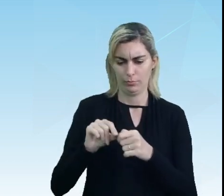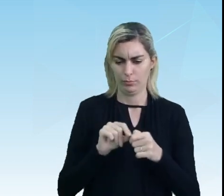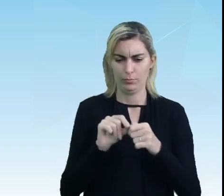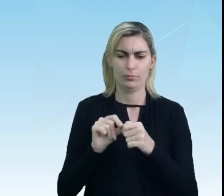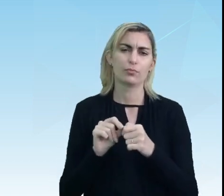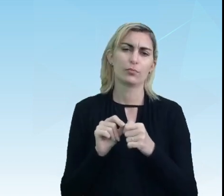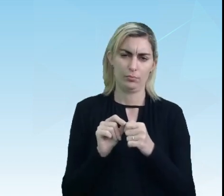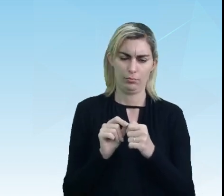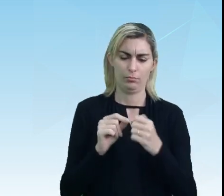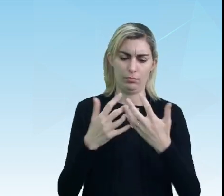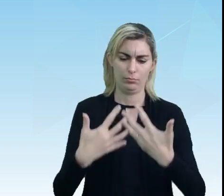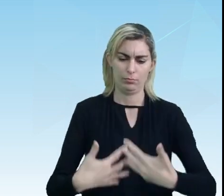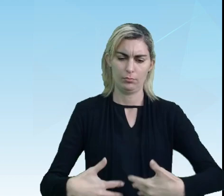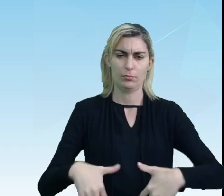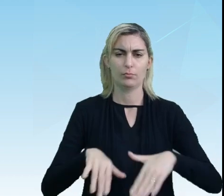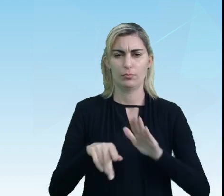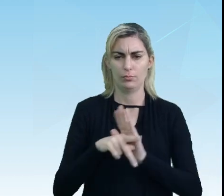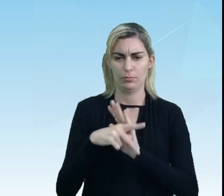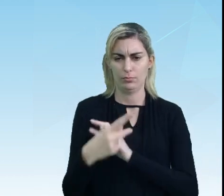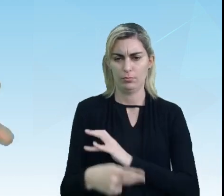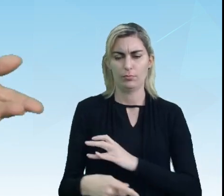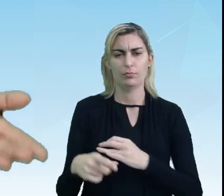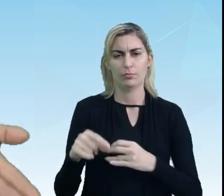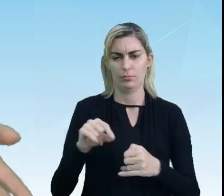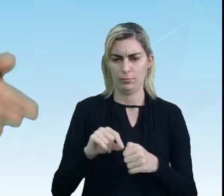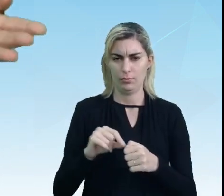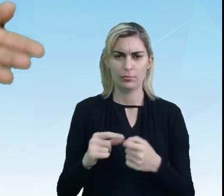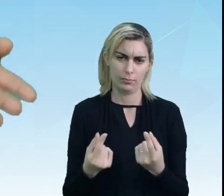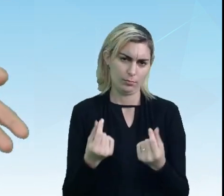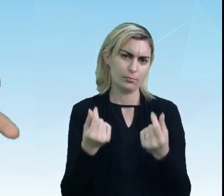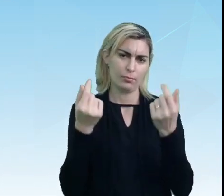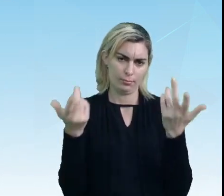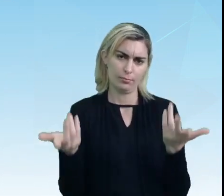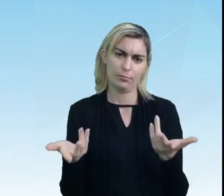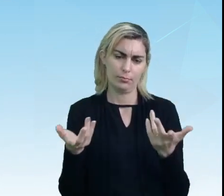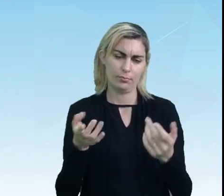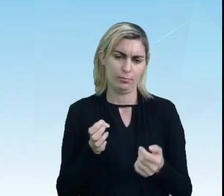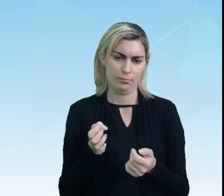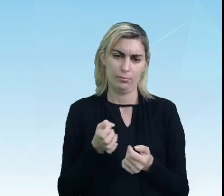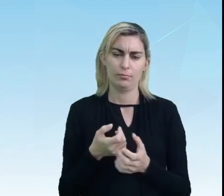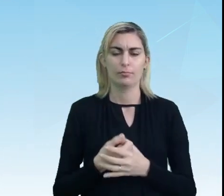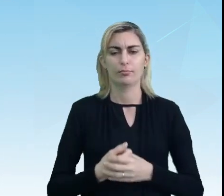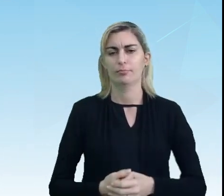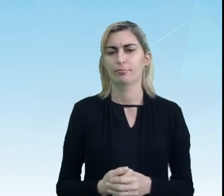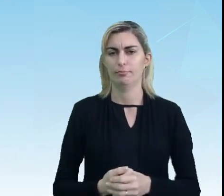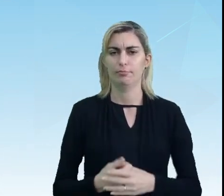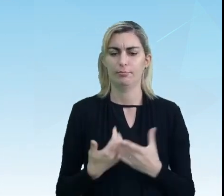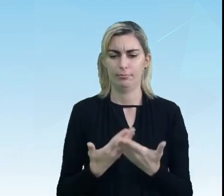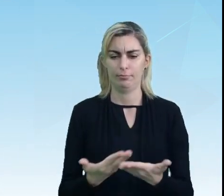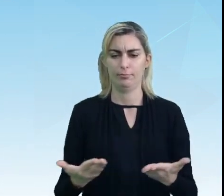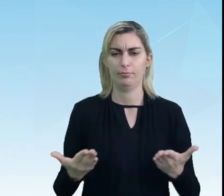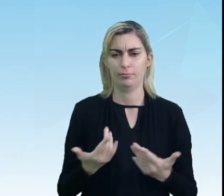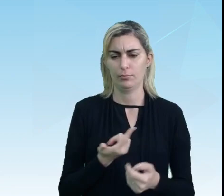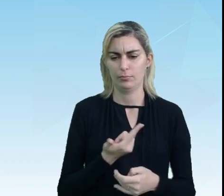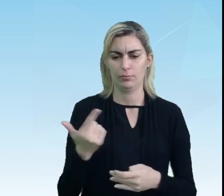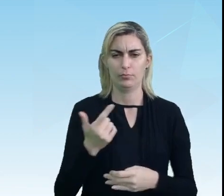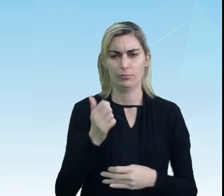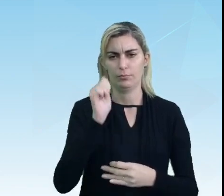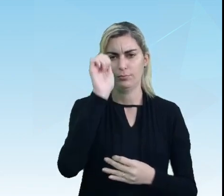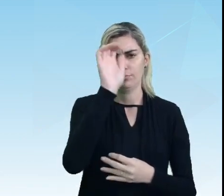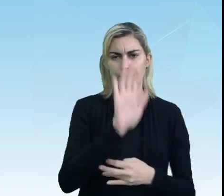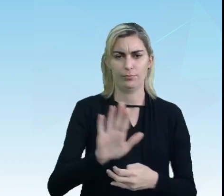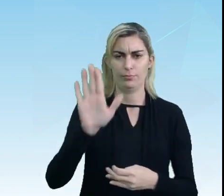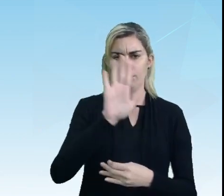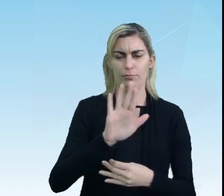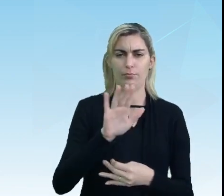os recursos naturais são apropriados para gerar riqueza. Confere? Confere. Aí vê outra imagem aí, faça a